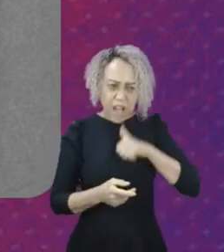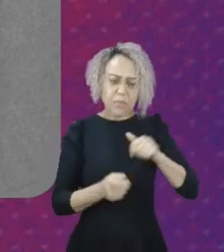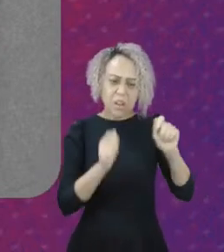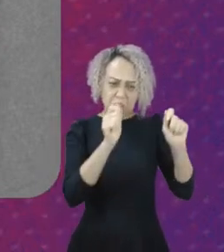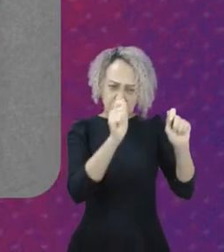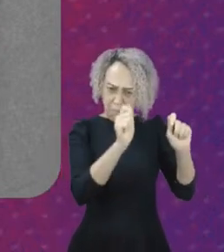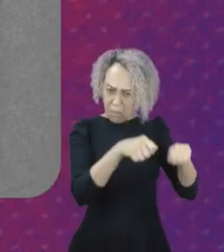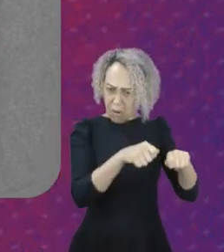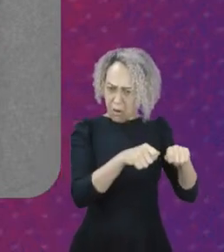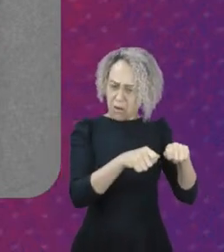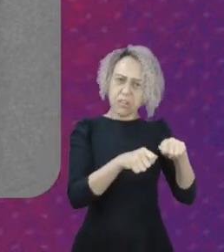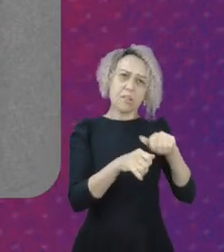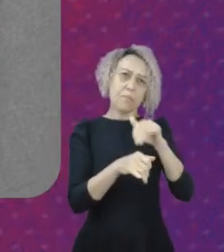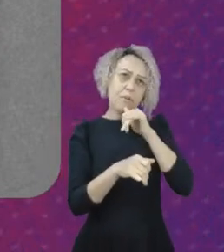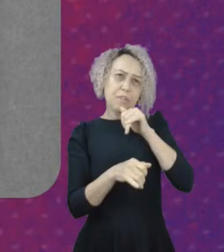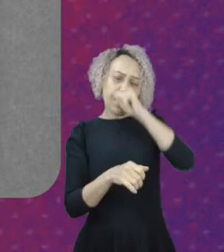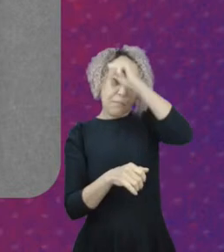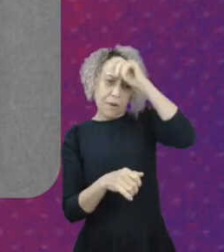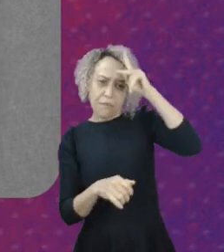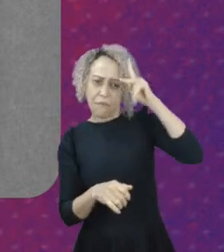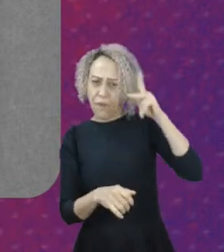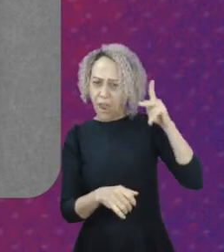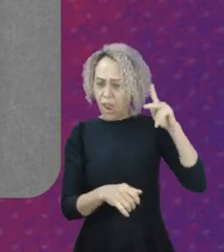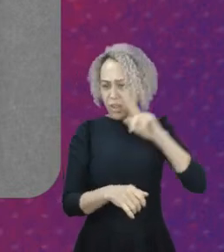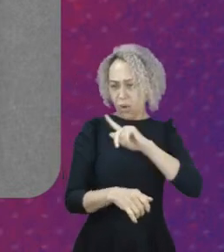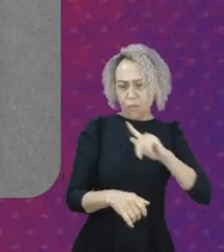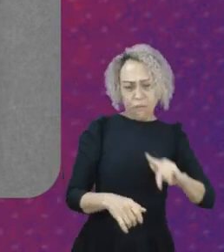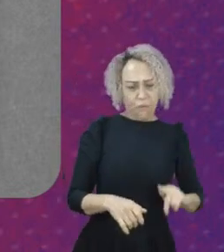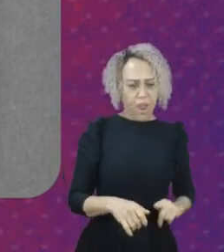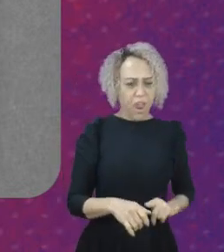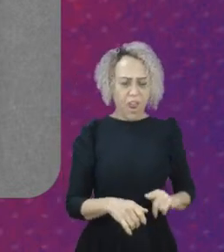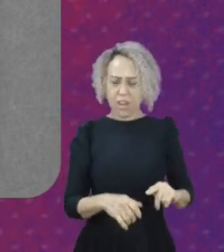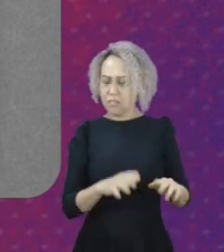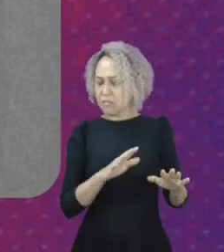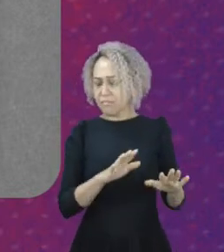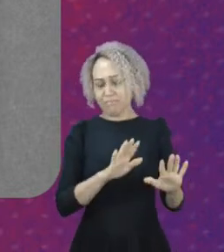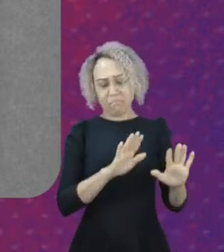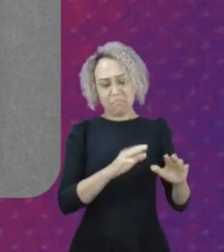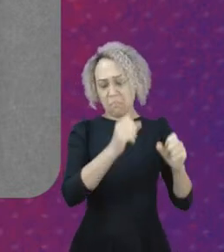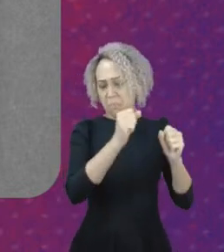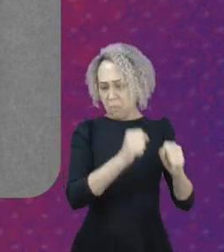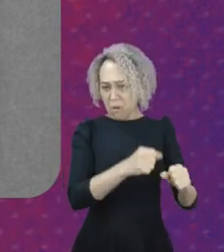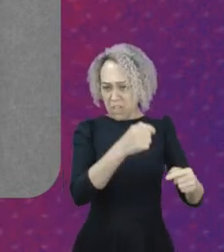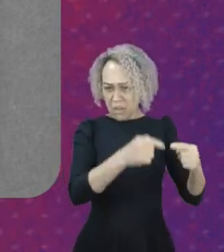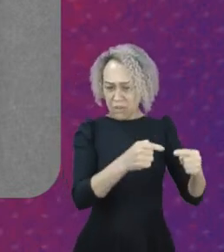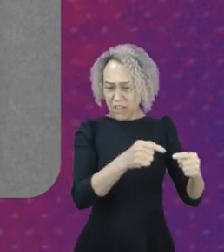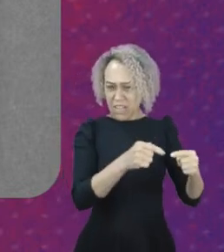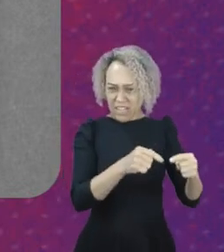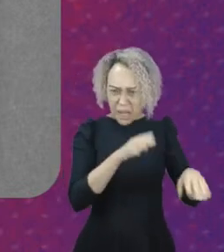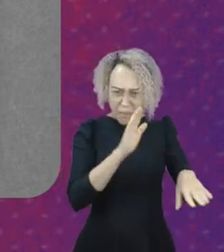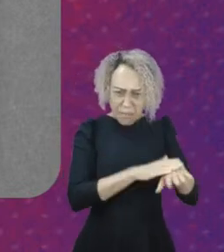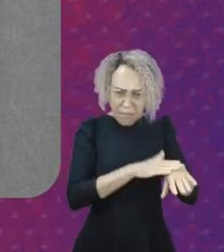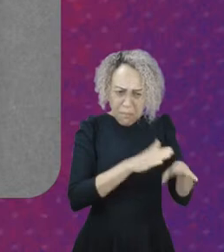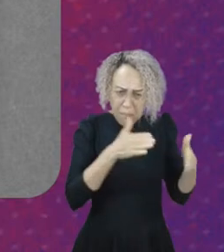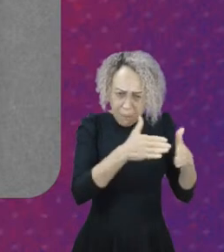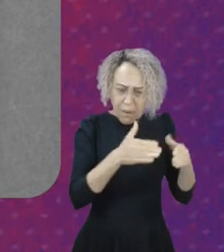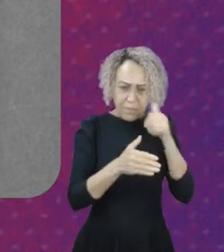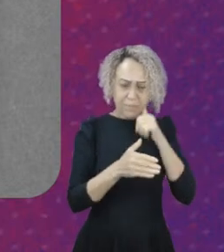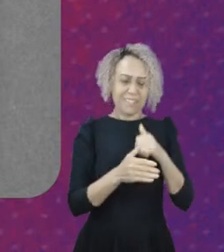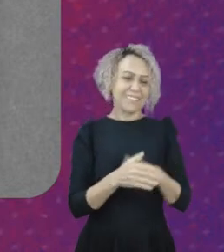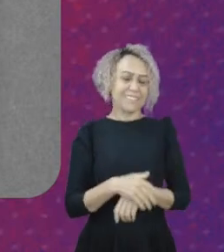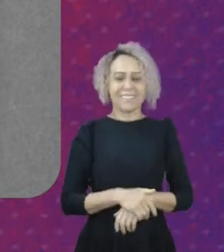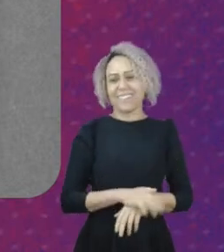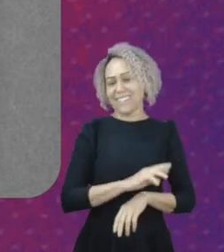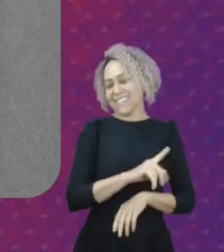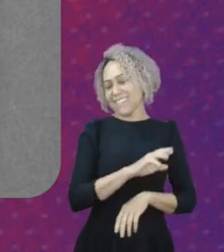espaço de poder, né? A gente vê o espaço de poder como algo masculino. E aí a gente precisa ponderar duas questões dessa questão